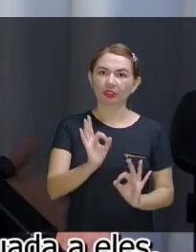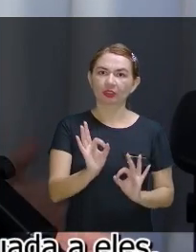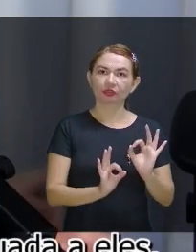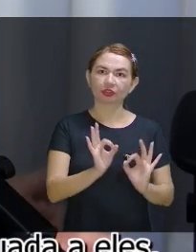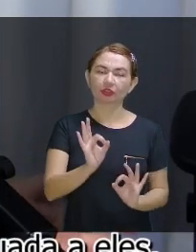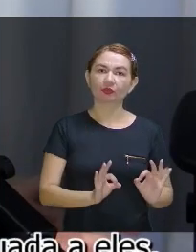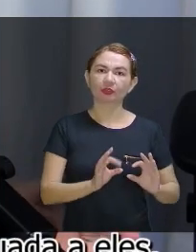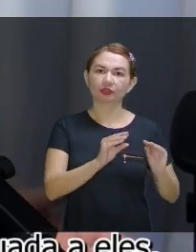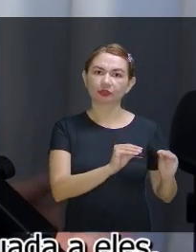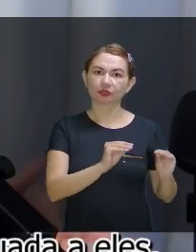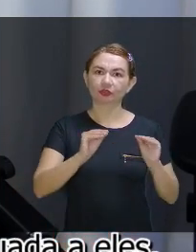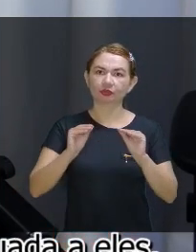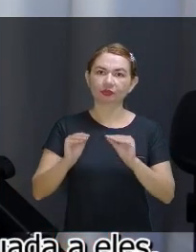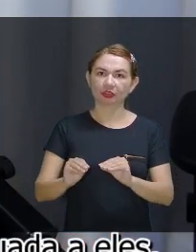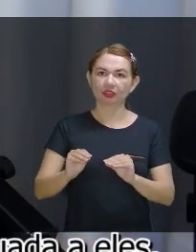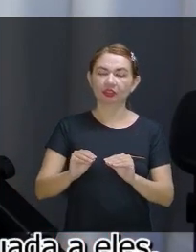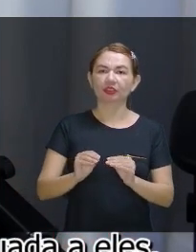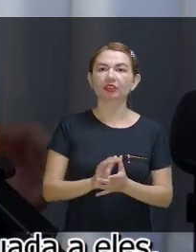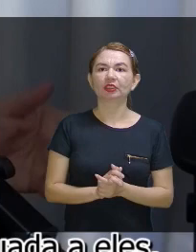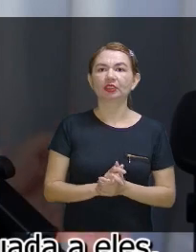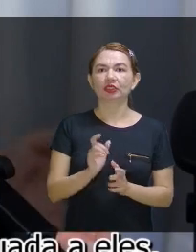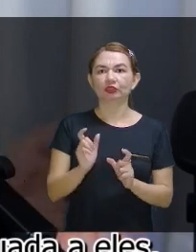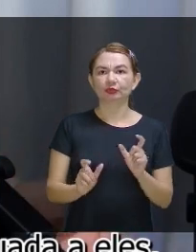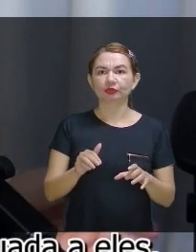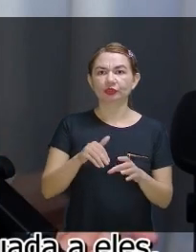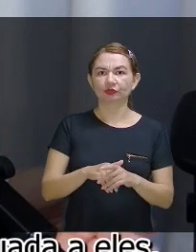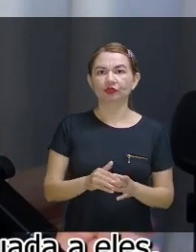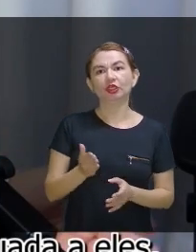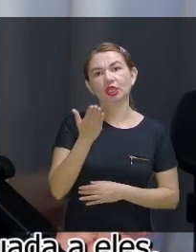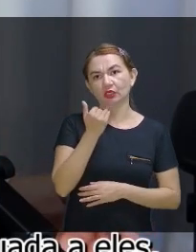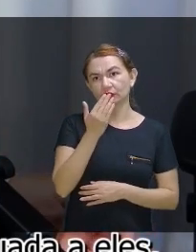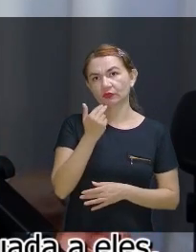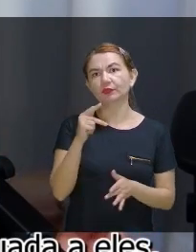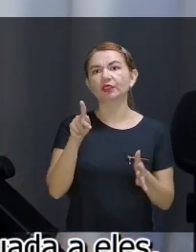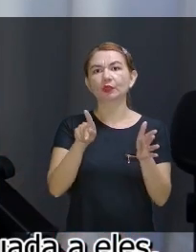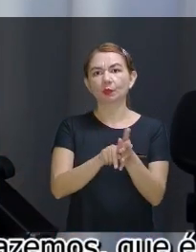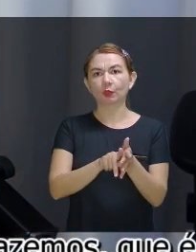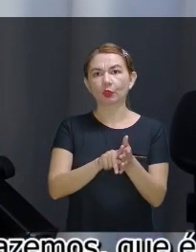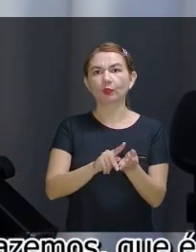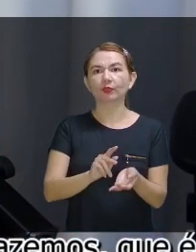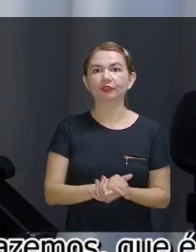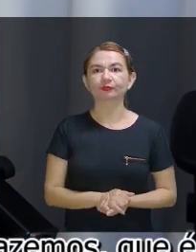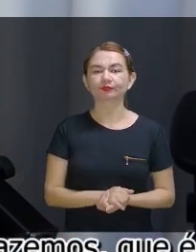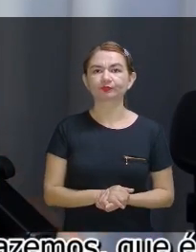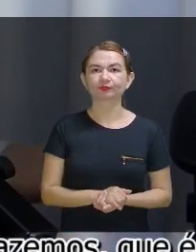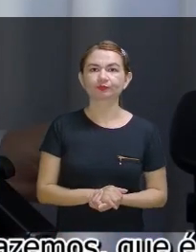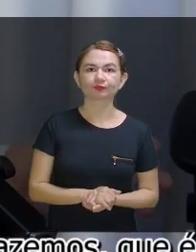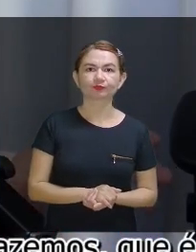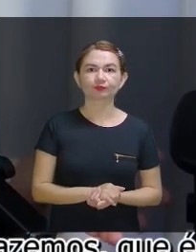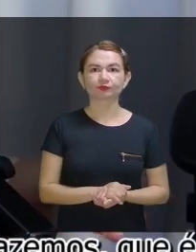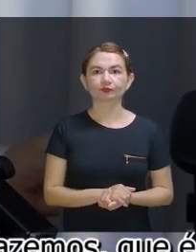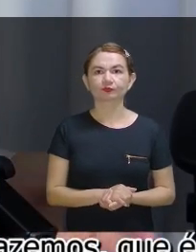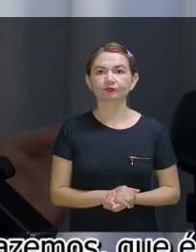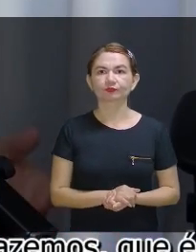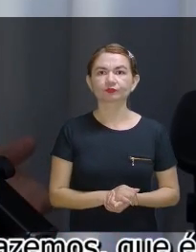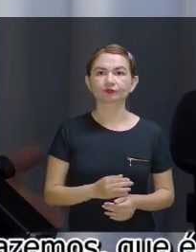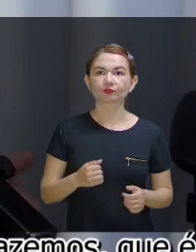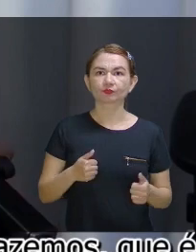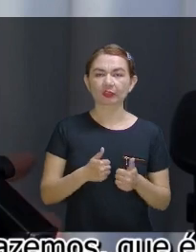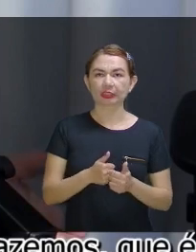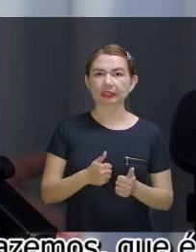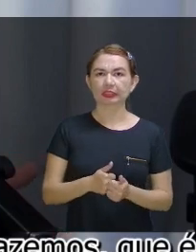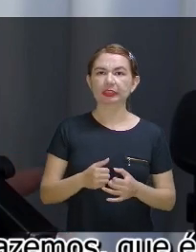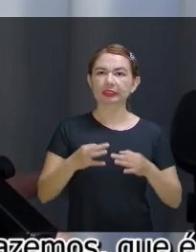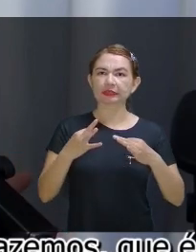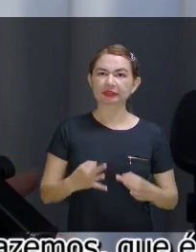planejamento de transportar esses eleitores, de dar uma alimentação adequada a eles, né, de tentar fazer cumprir aquilo que